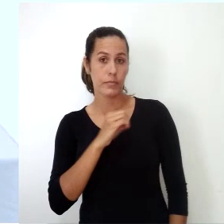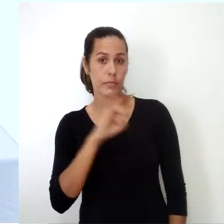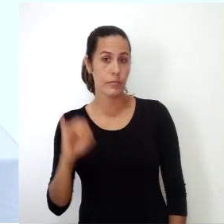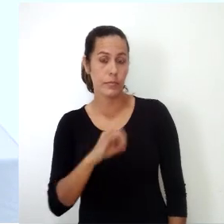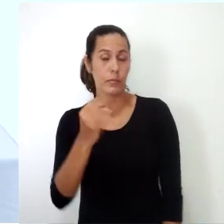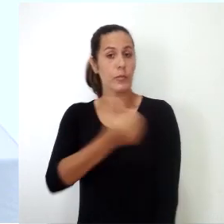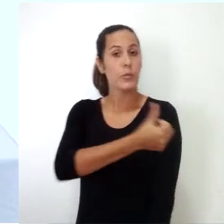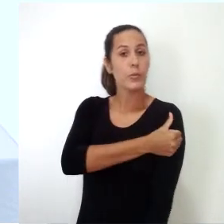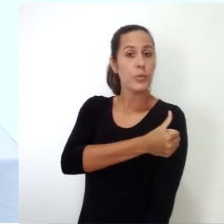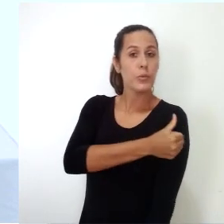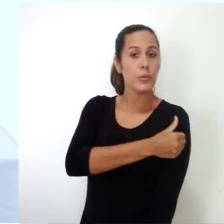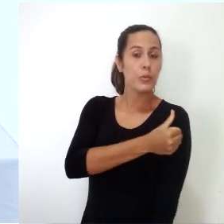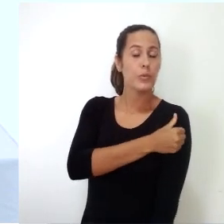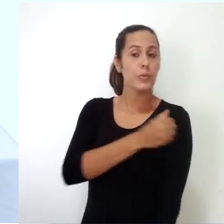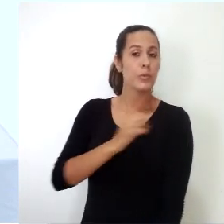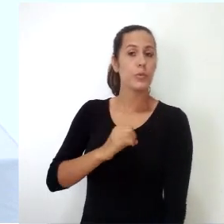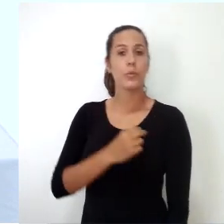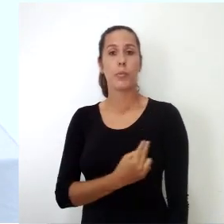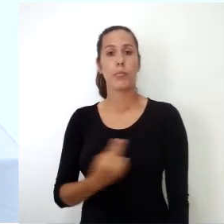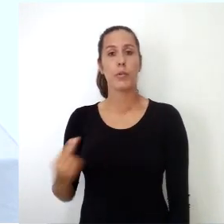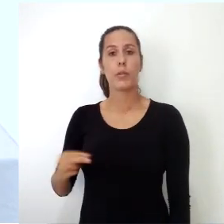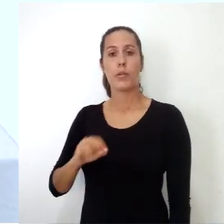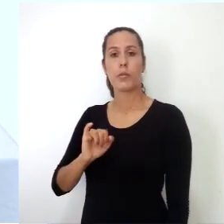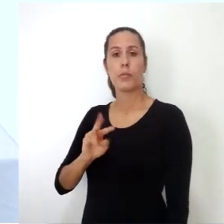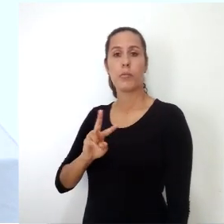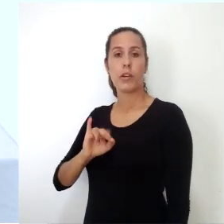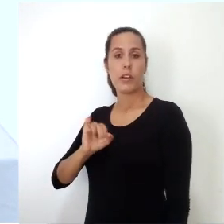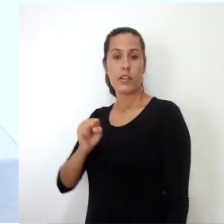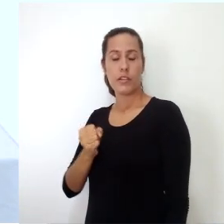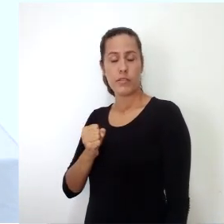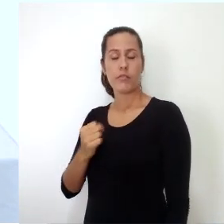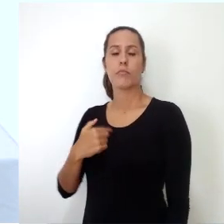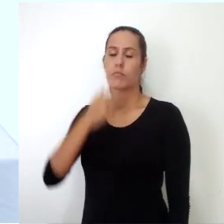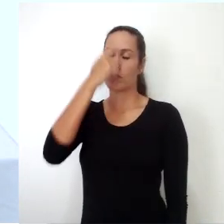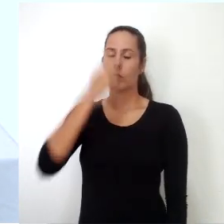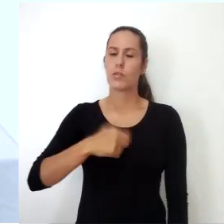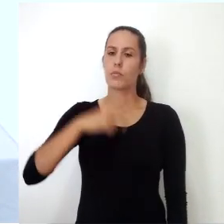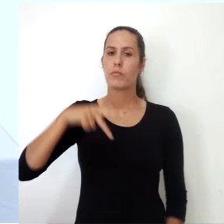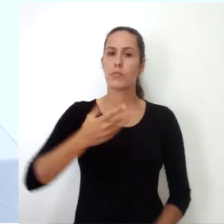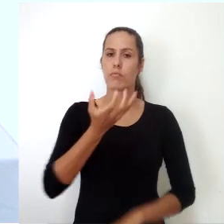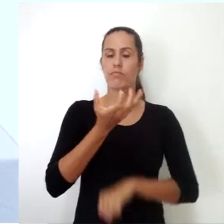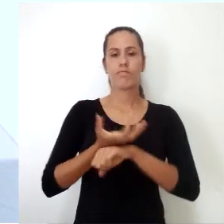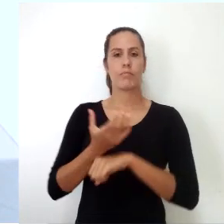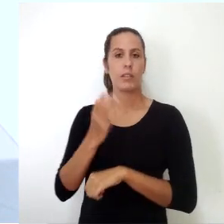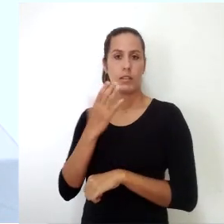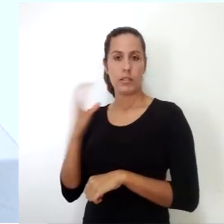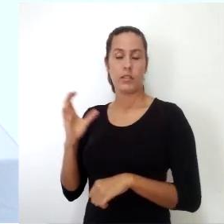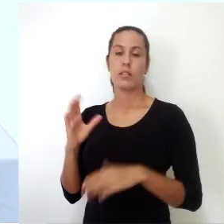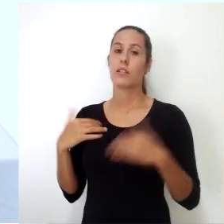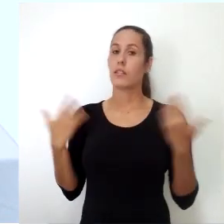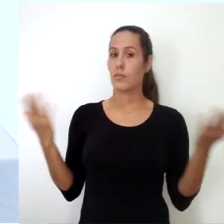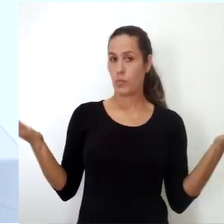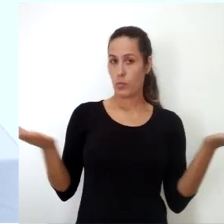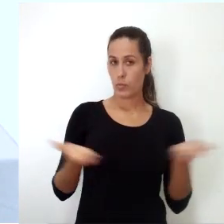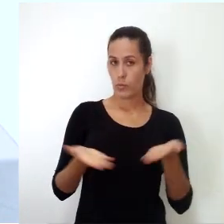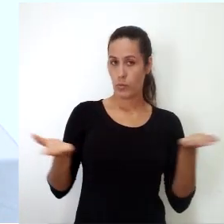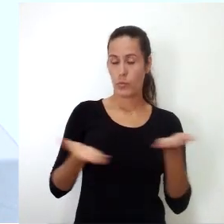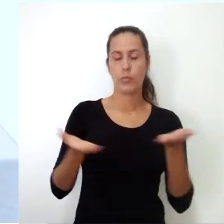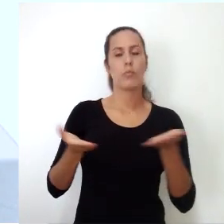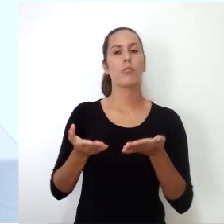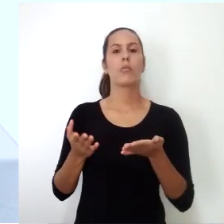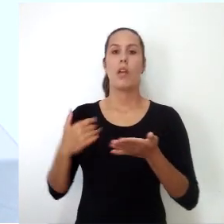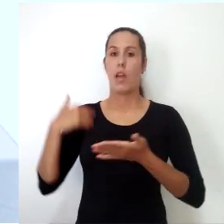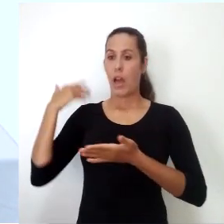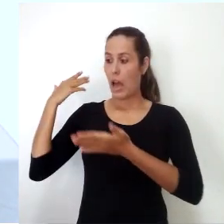E aí, galerinha do sexto ano, meu nome é Ives Fernando, sou professor de ciências e hoje nós iremos